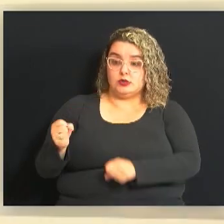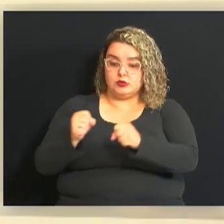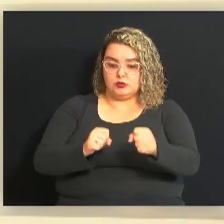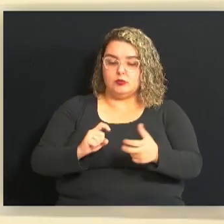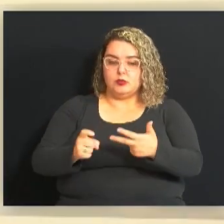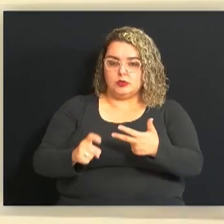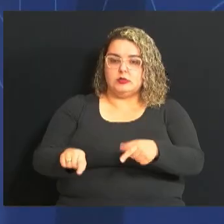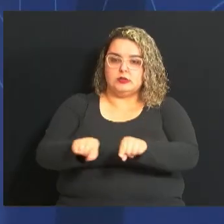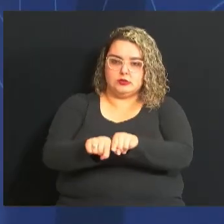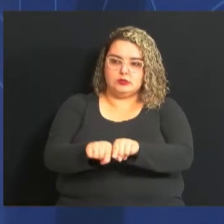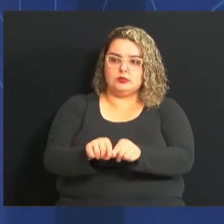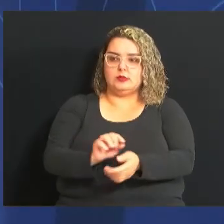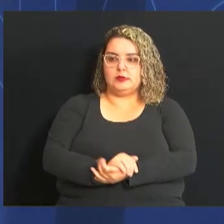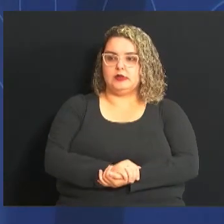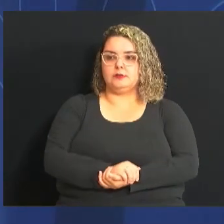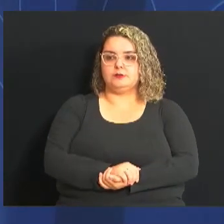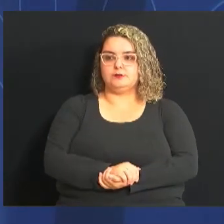também.